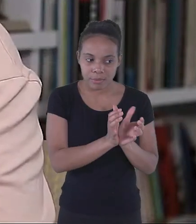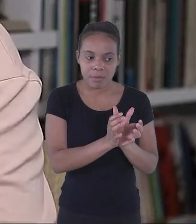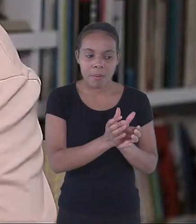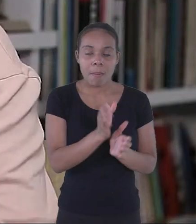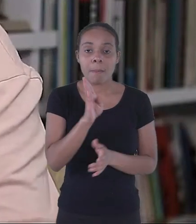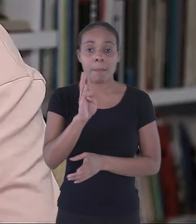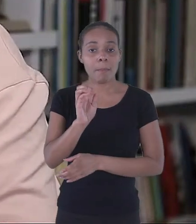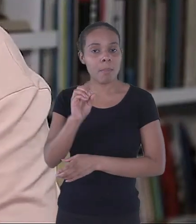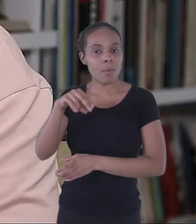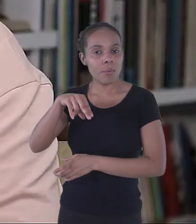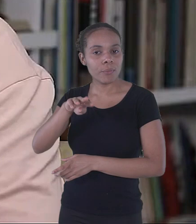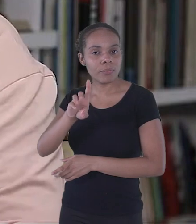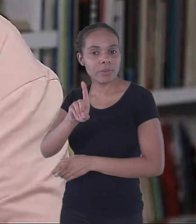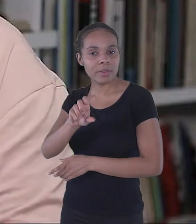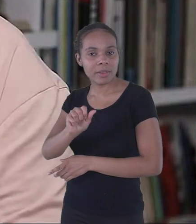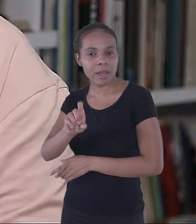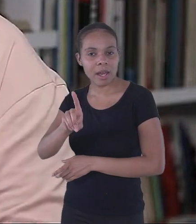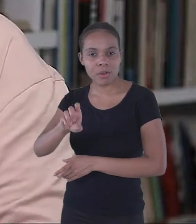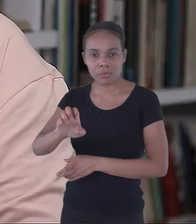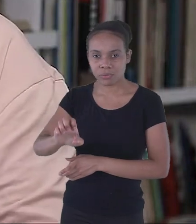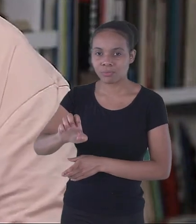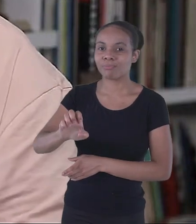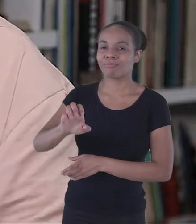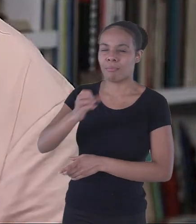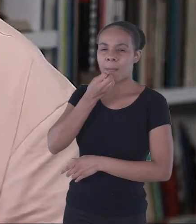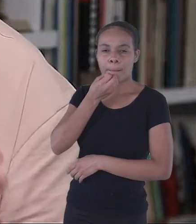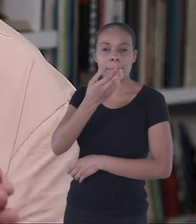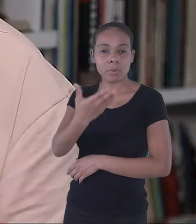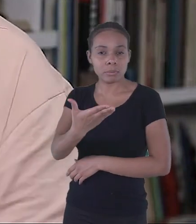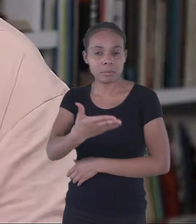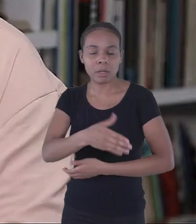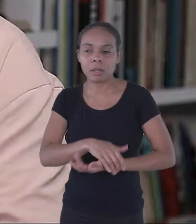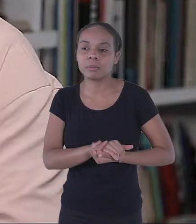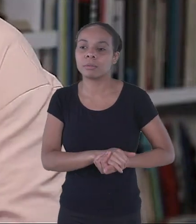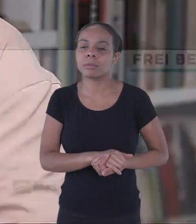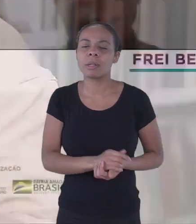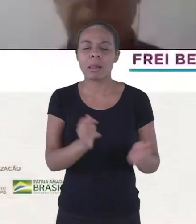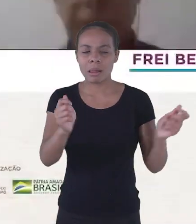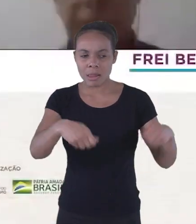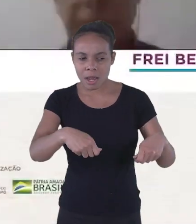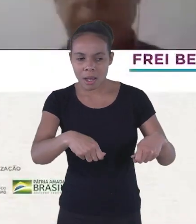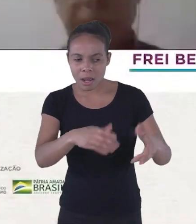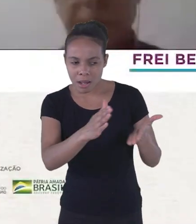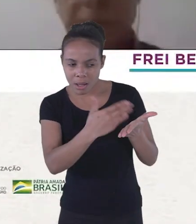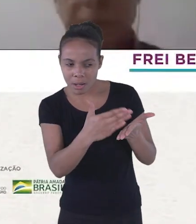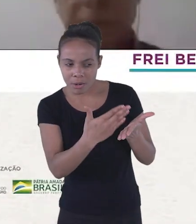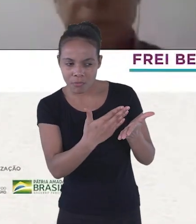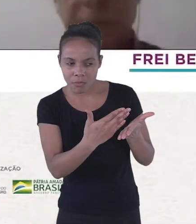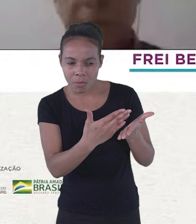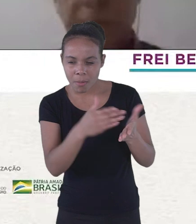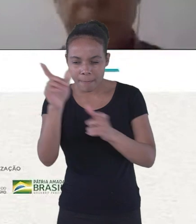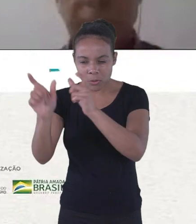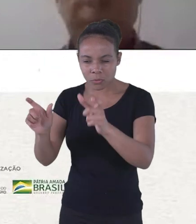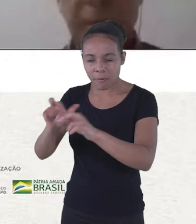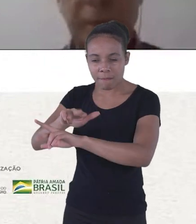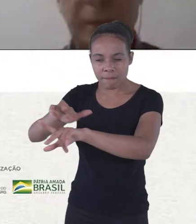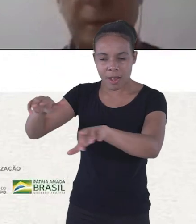seu livro pode, de fato, ajudar muita gente com depressão?